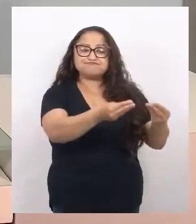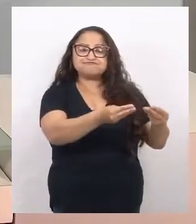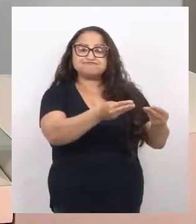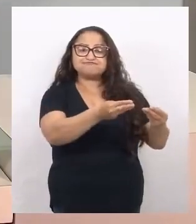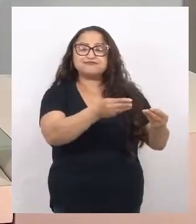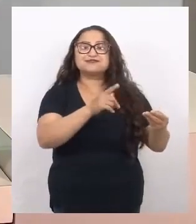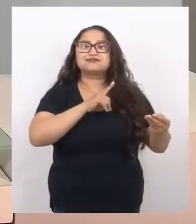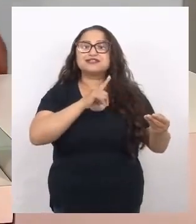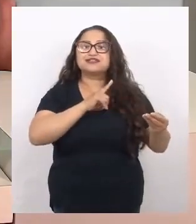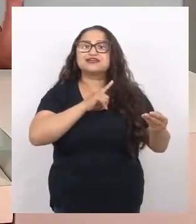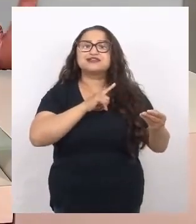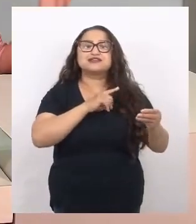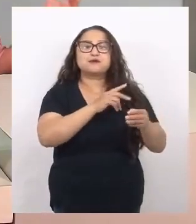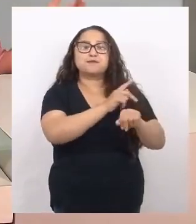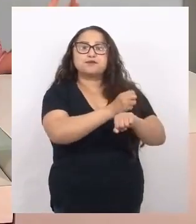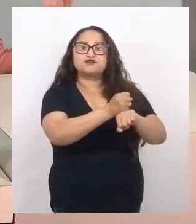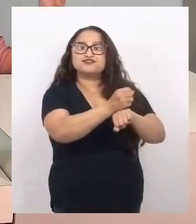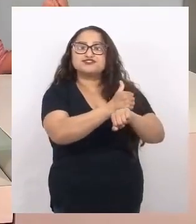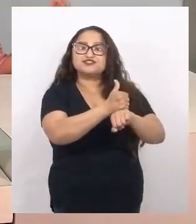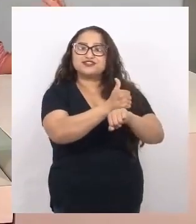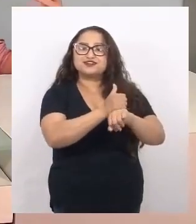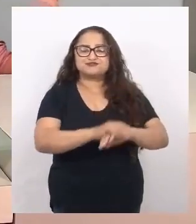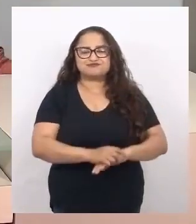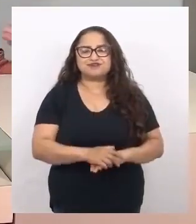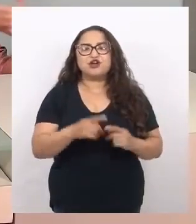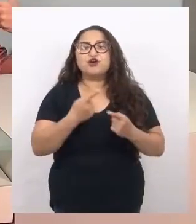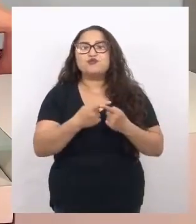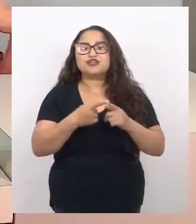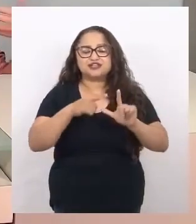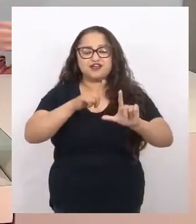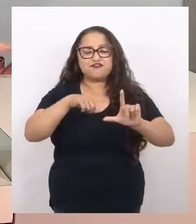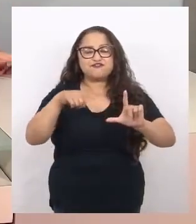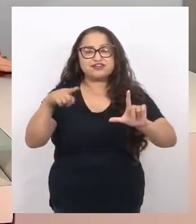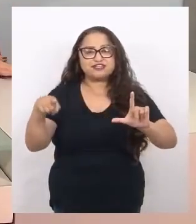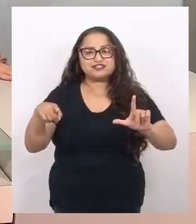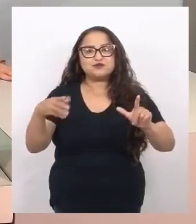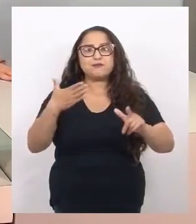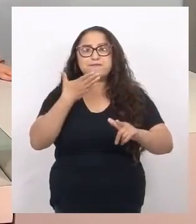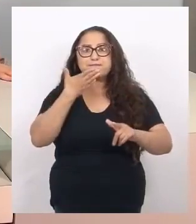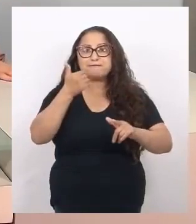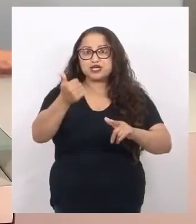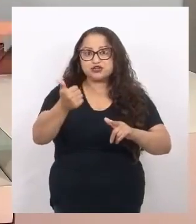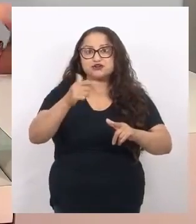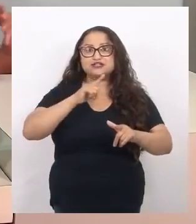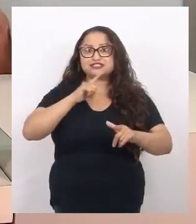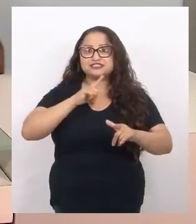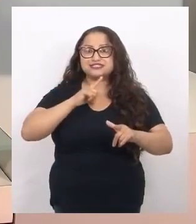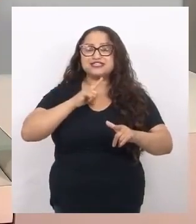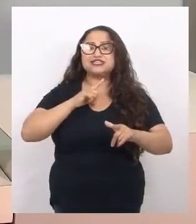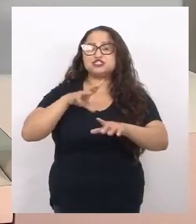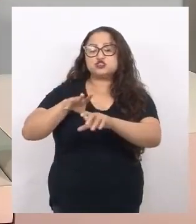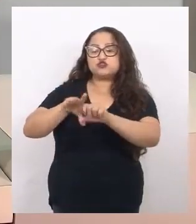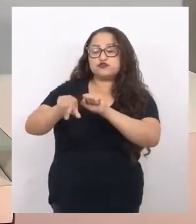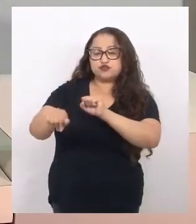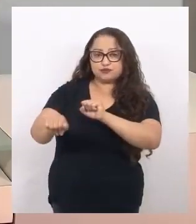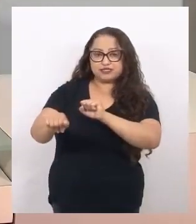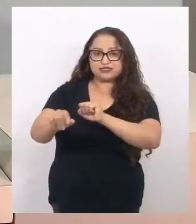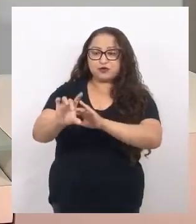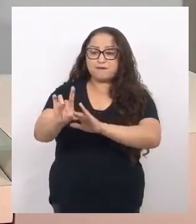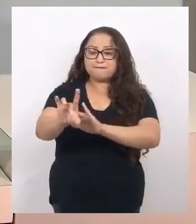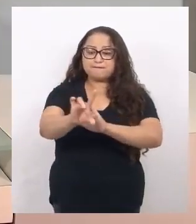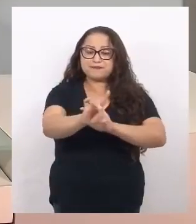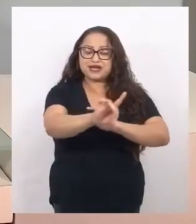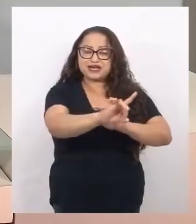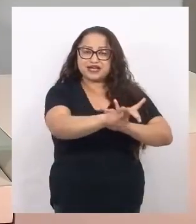uma variedade maior de formações em nível de licenciatura para cada um desses componentes